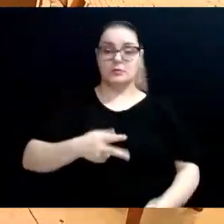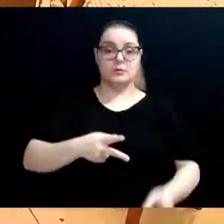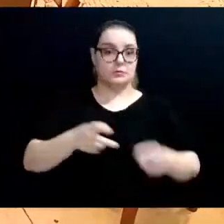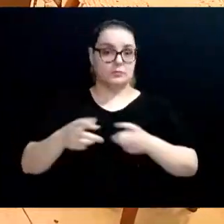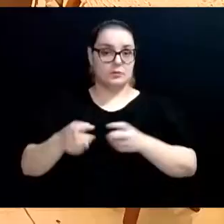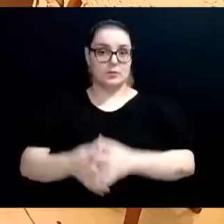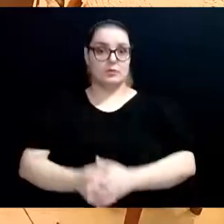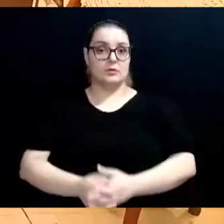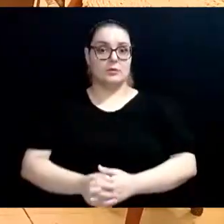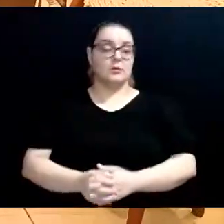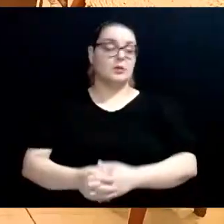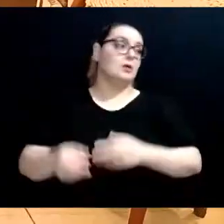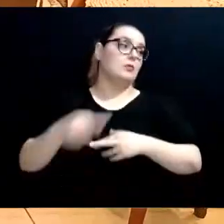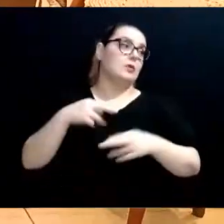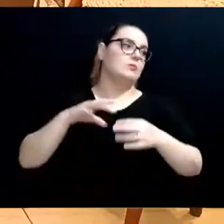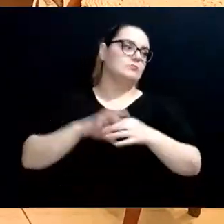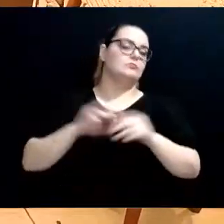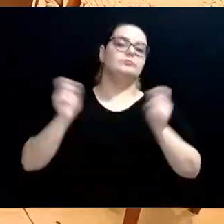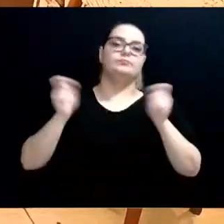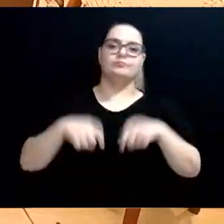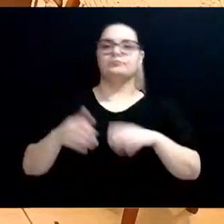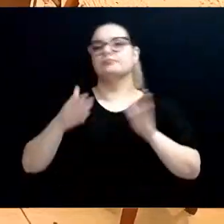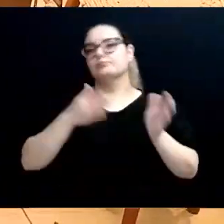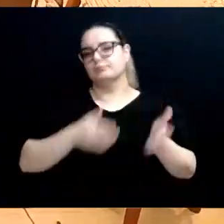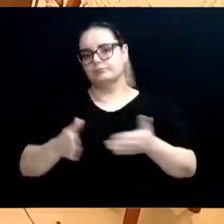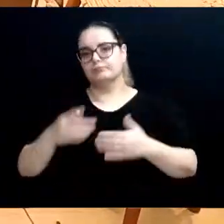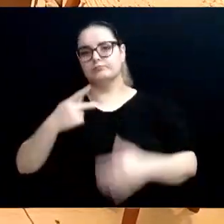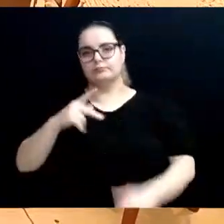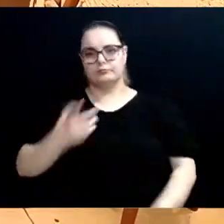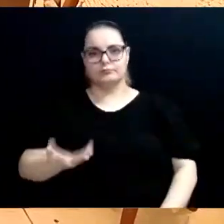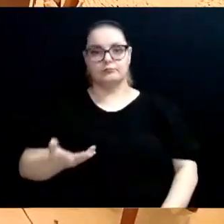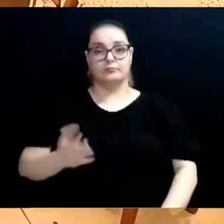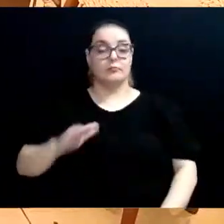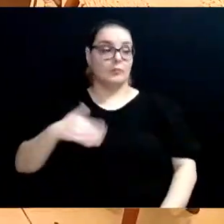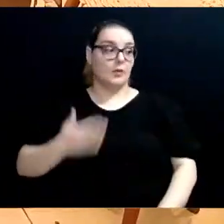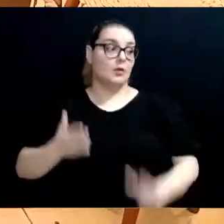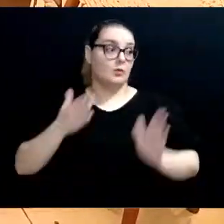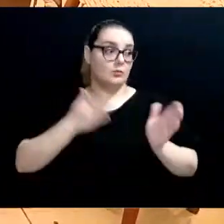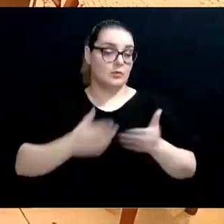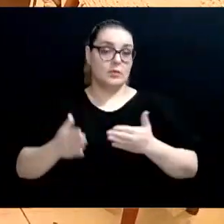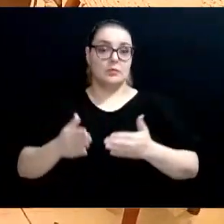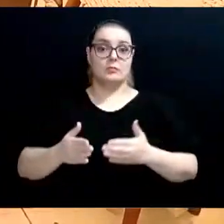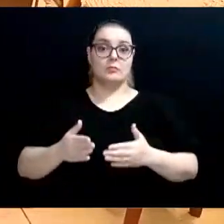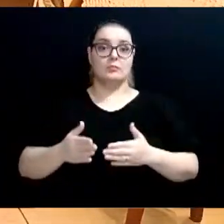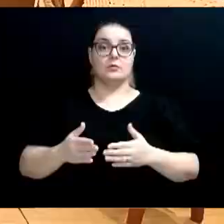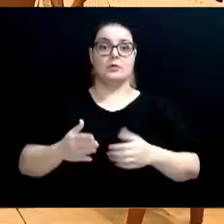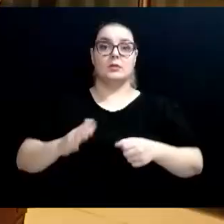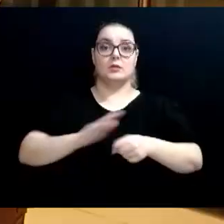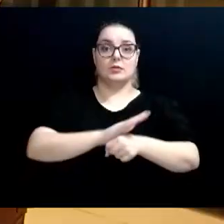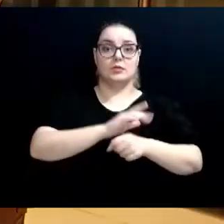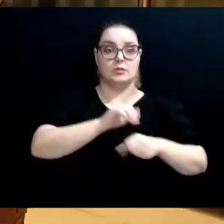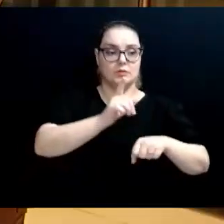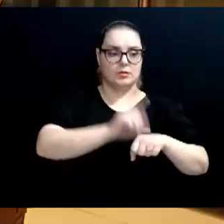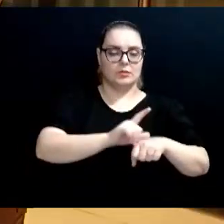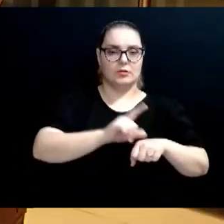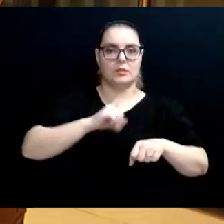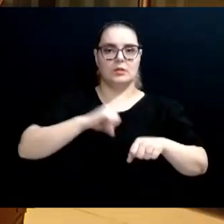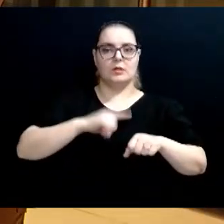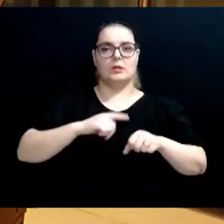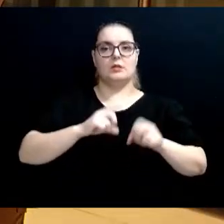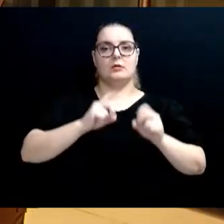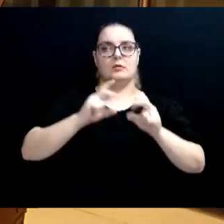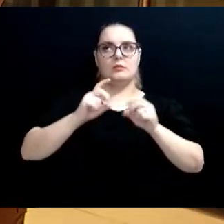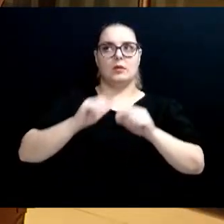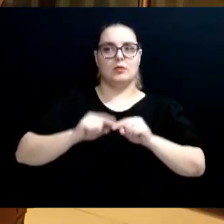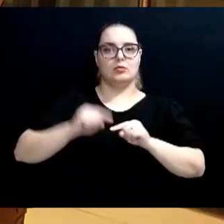conta, né? Sim. E a gente percebe que muito está atrelado à capacidade produtiva dele. Então, quando ele produziu,